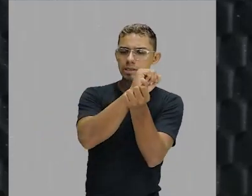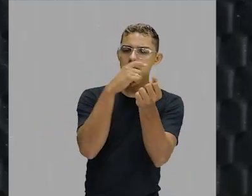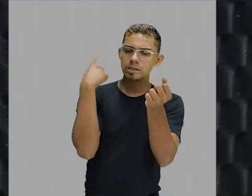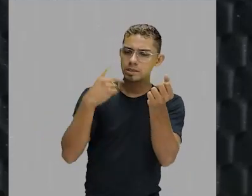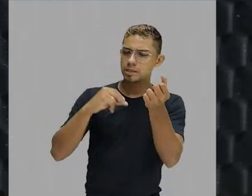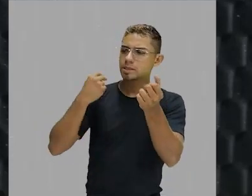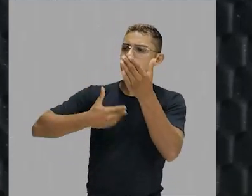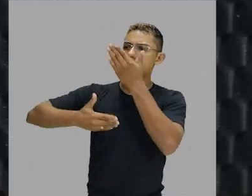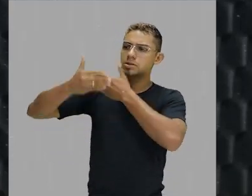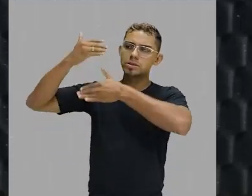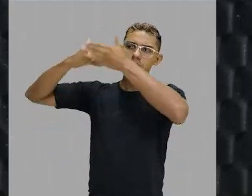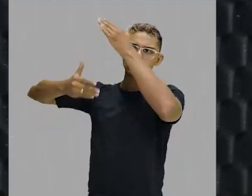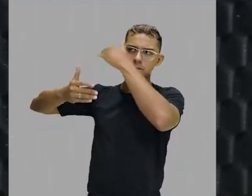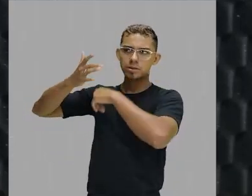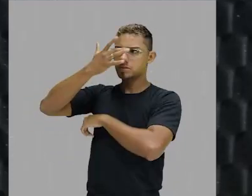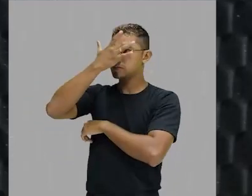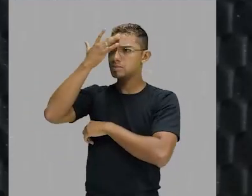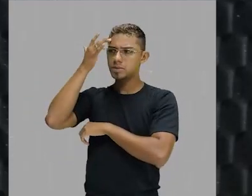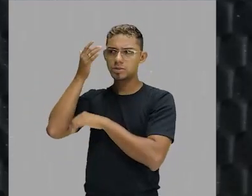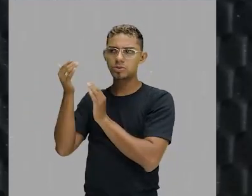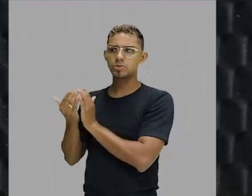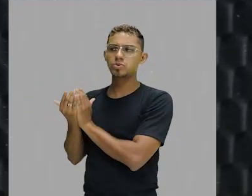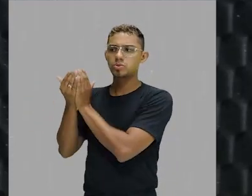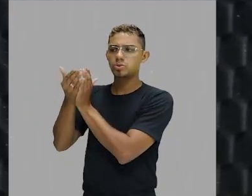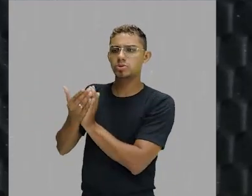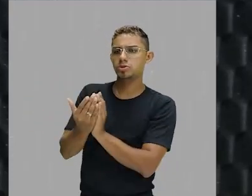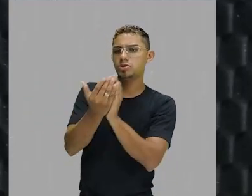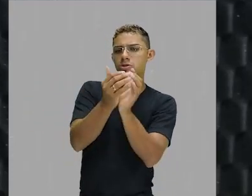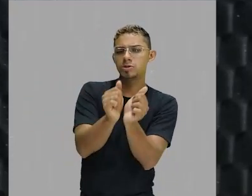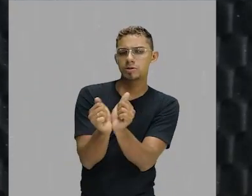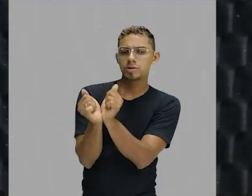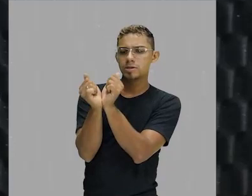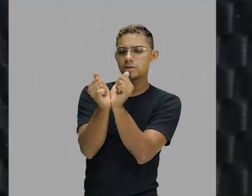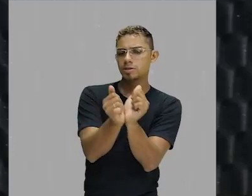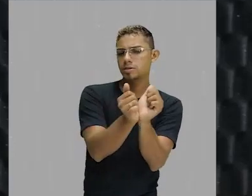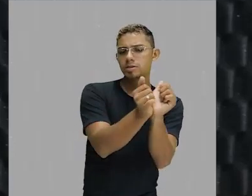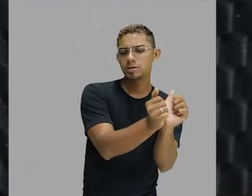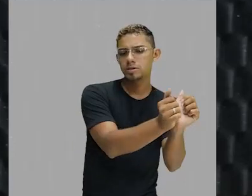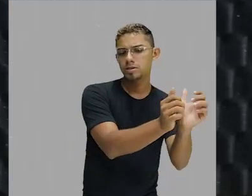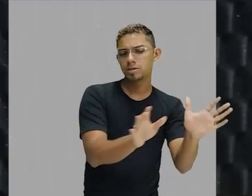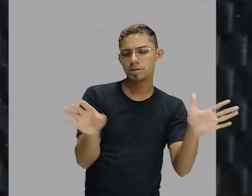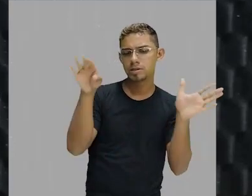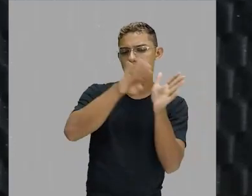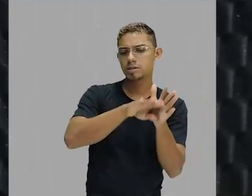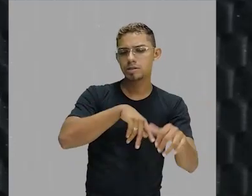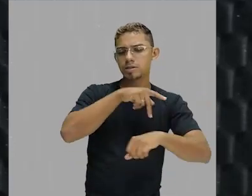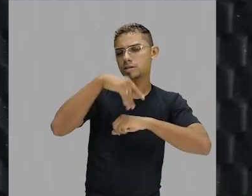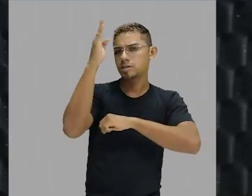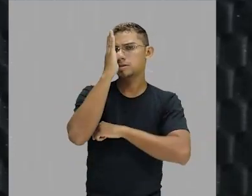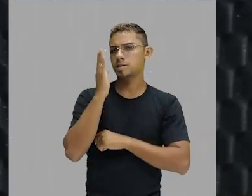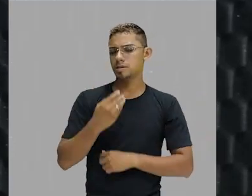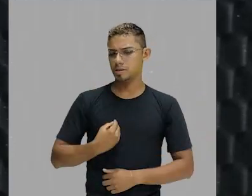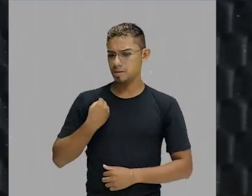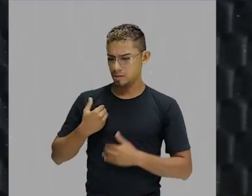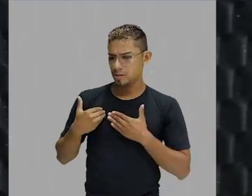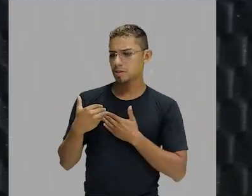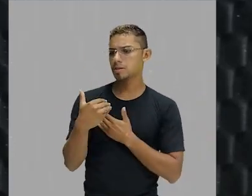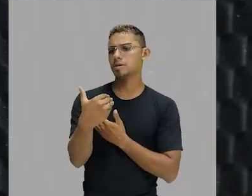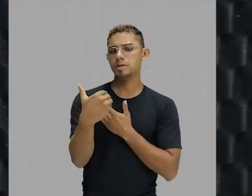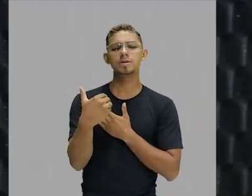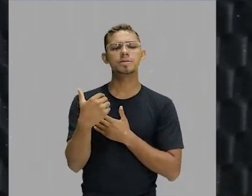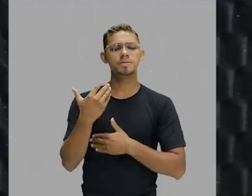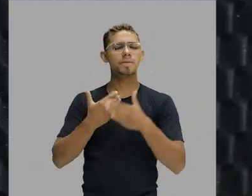do processo de africanos que foram arrastados para cá, e olha a loucura, olha o absurdo, ela se mantém na